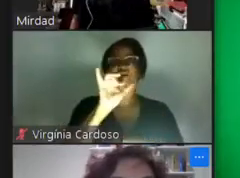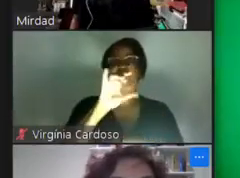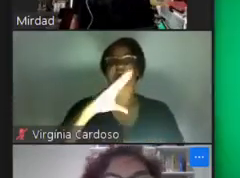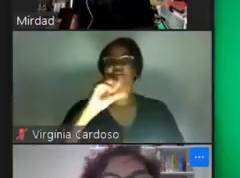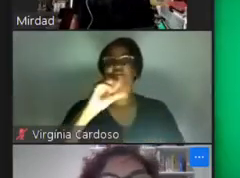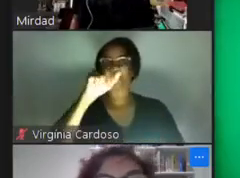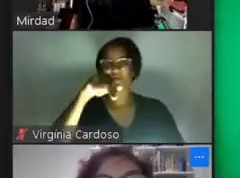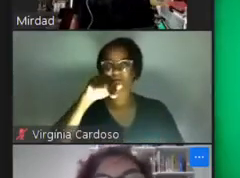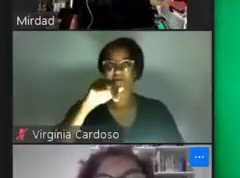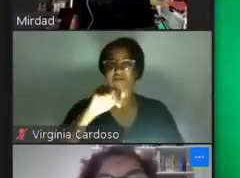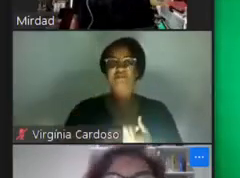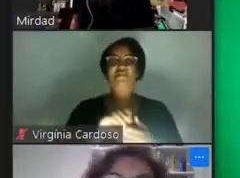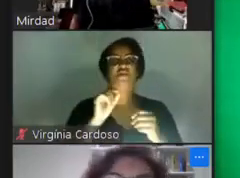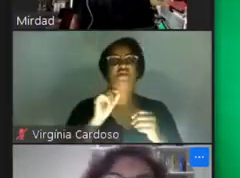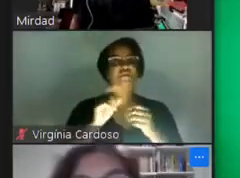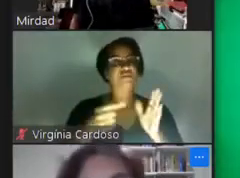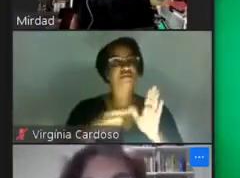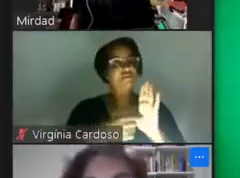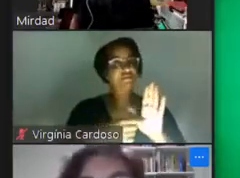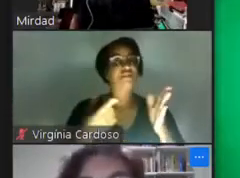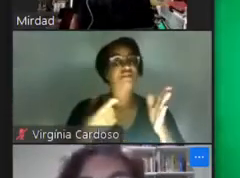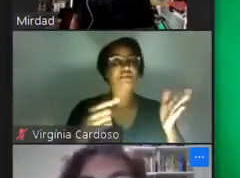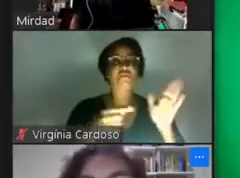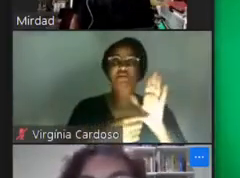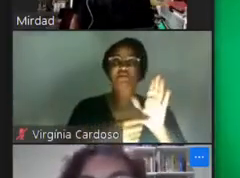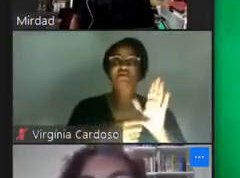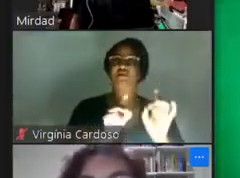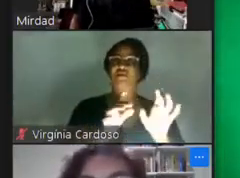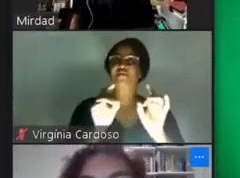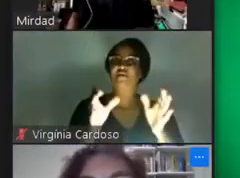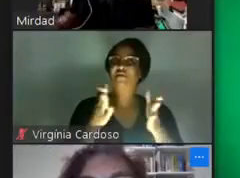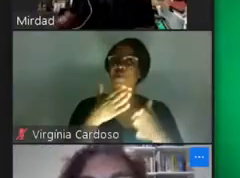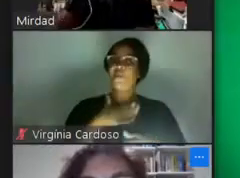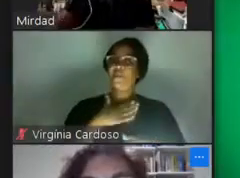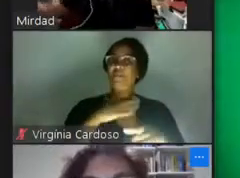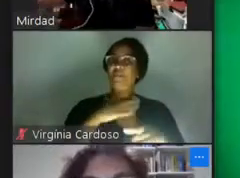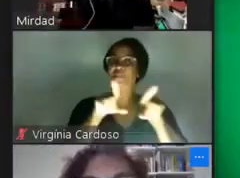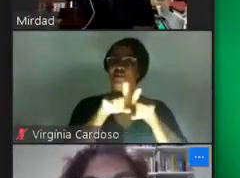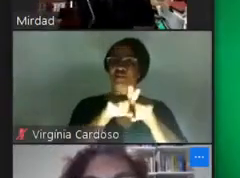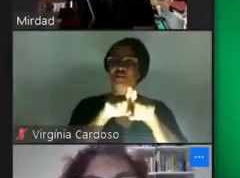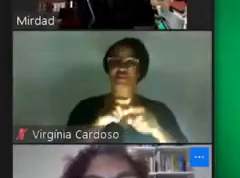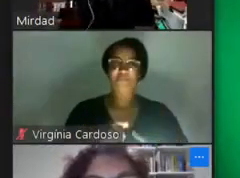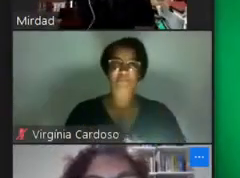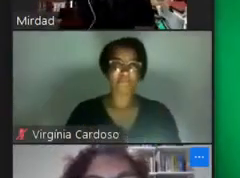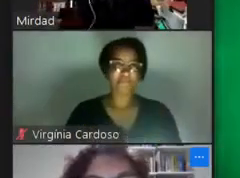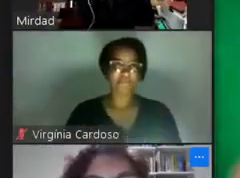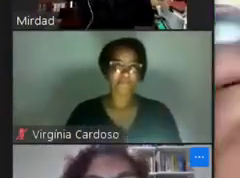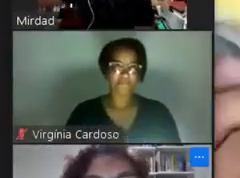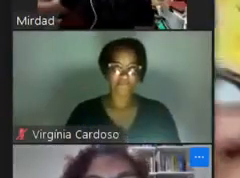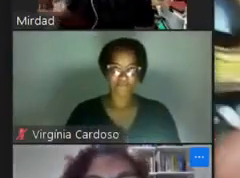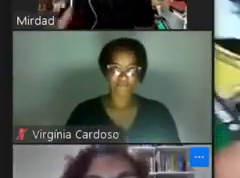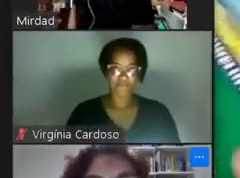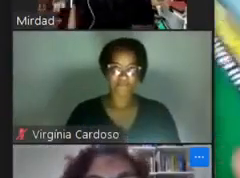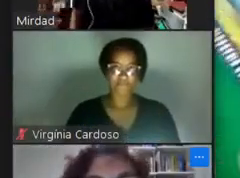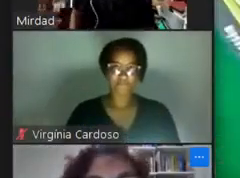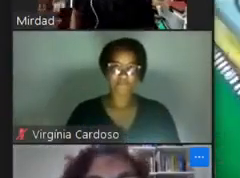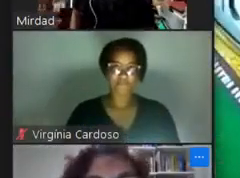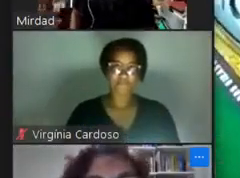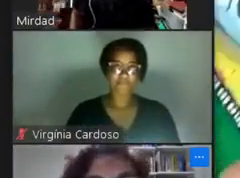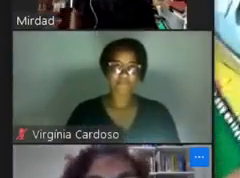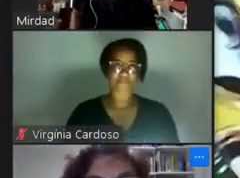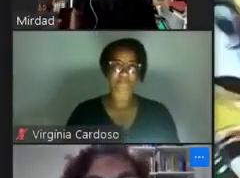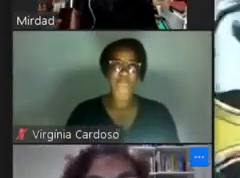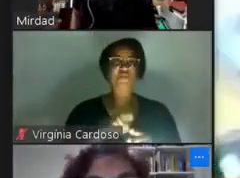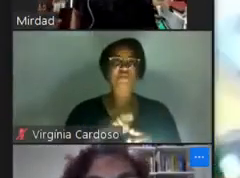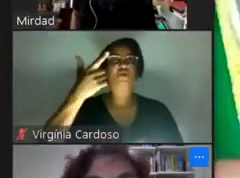vou fazer minha propaganda também, que eu não estou mexendo em nada. Peraí. Né? Lógico. É, vou aqui. Ó, eu também estou relançando, na verdade.